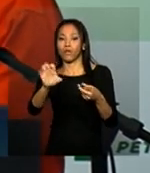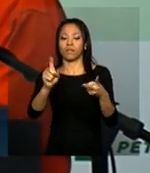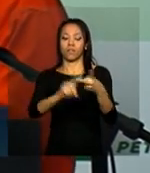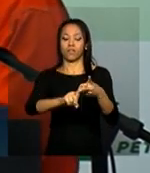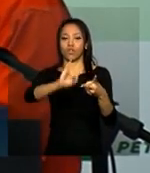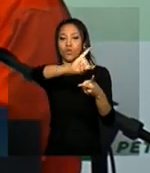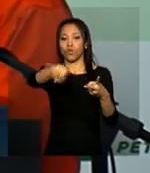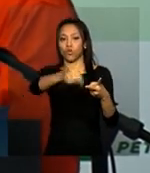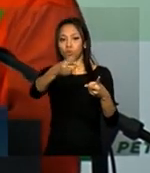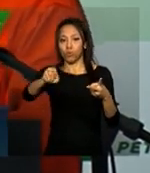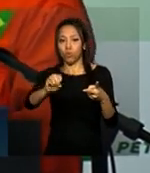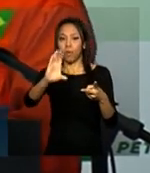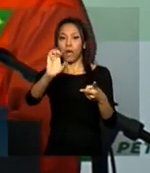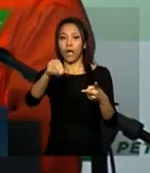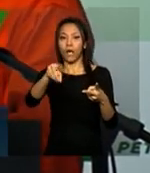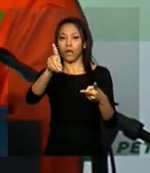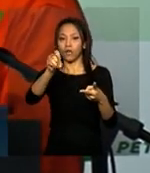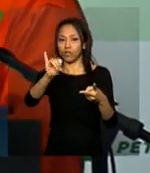João Cândido,